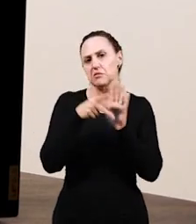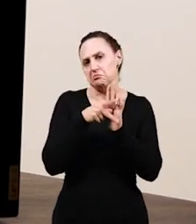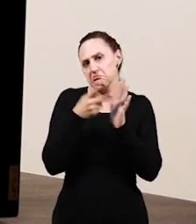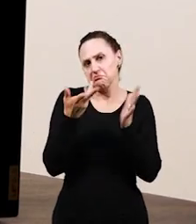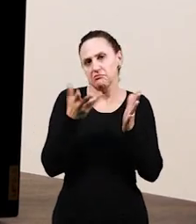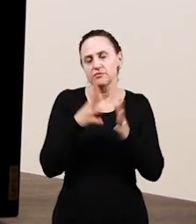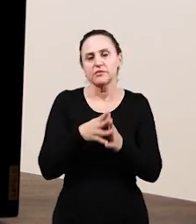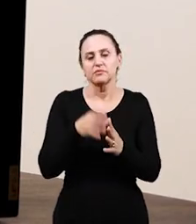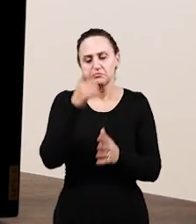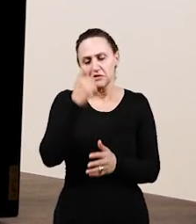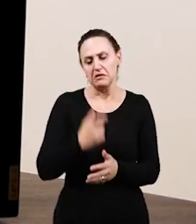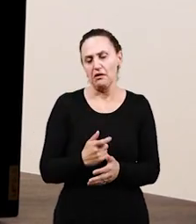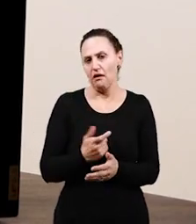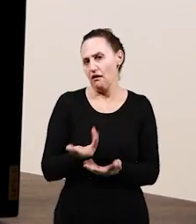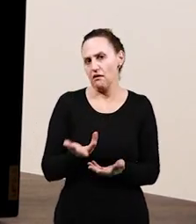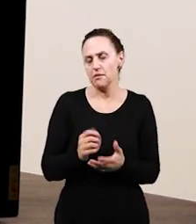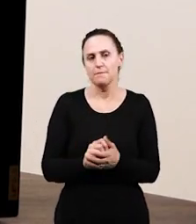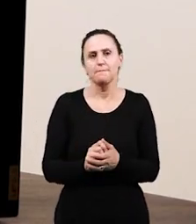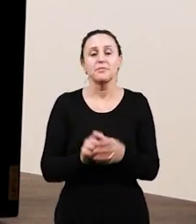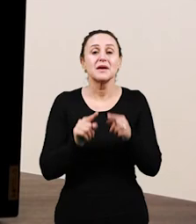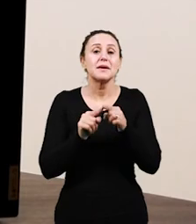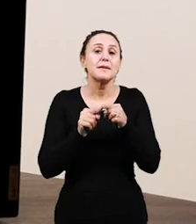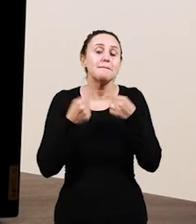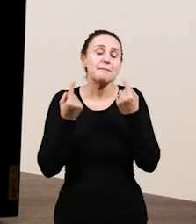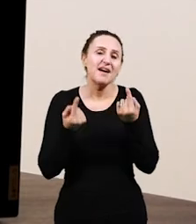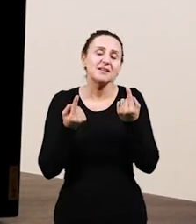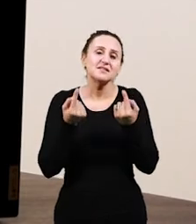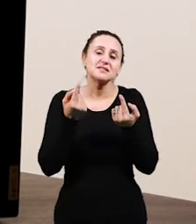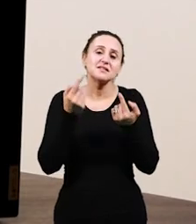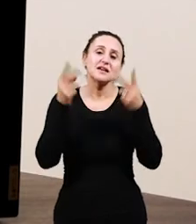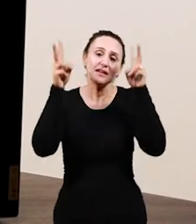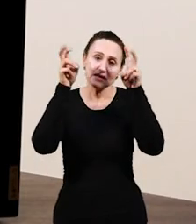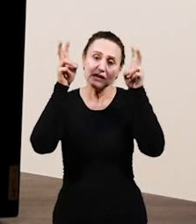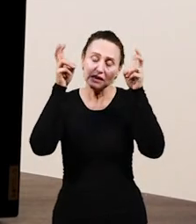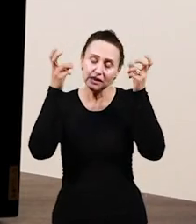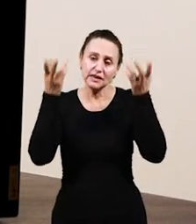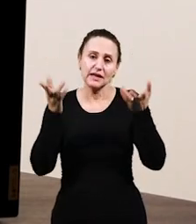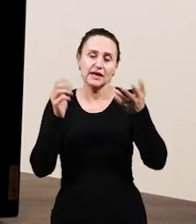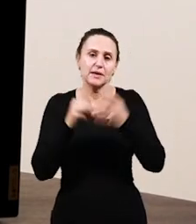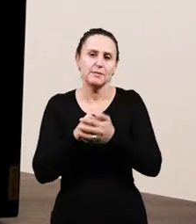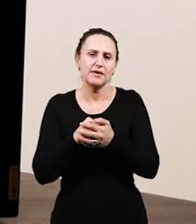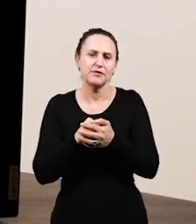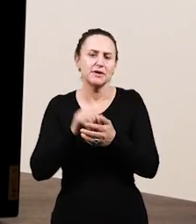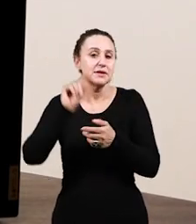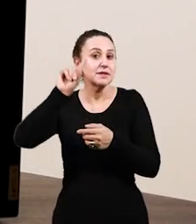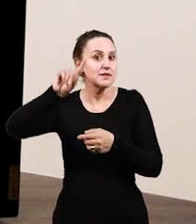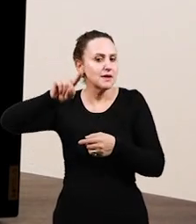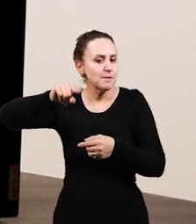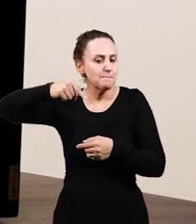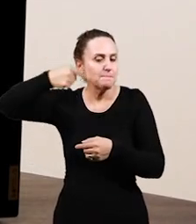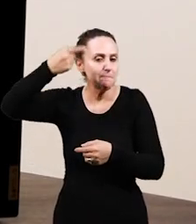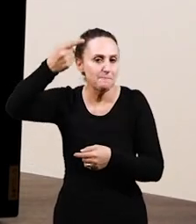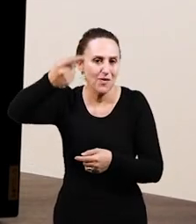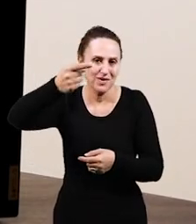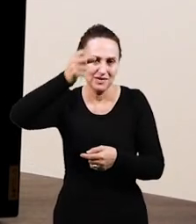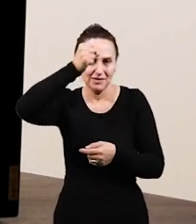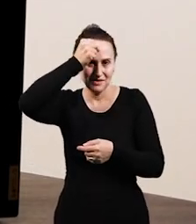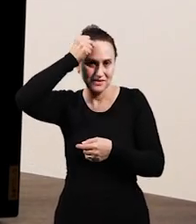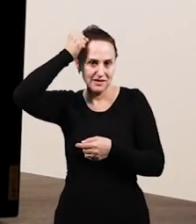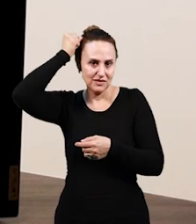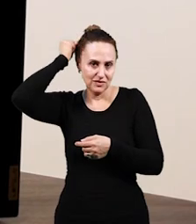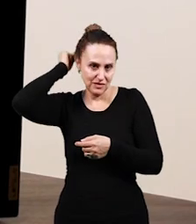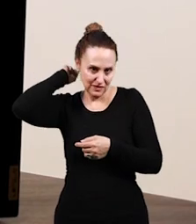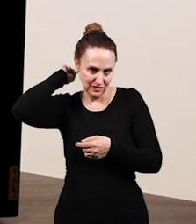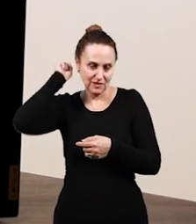então estruturalismo é um nome que surgiu após os ir né após a